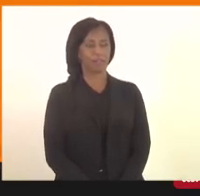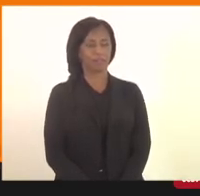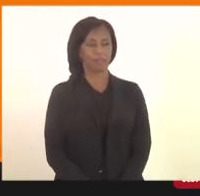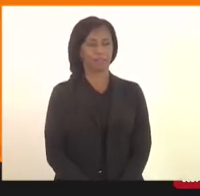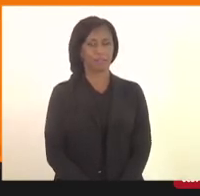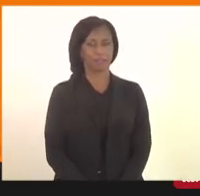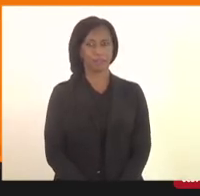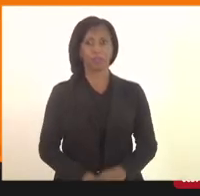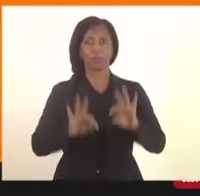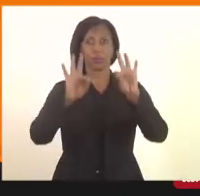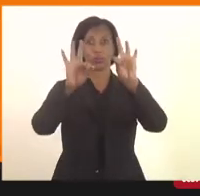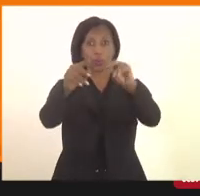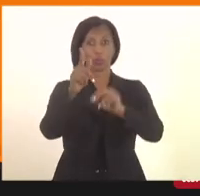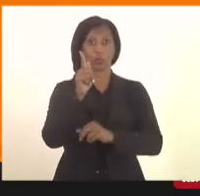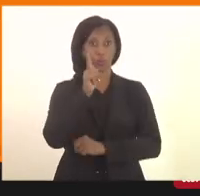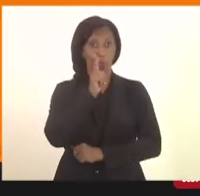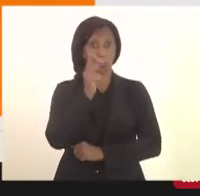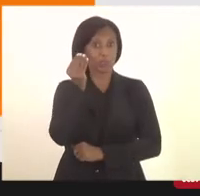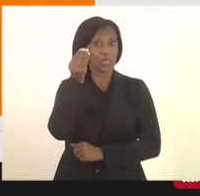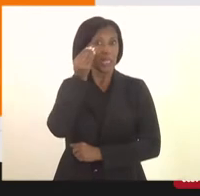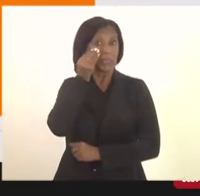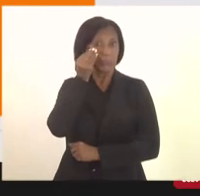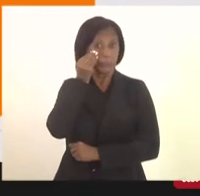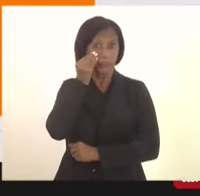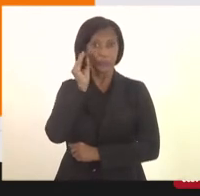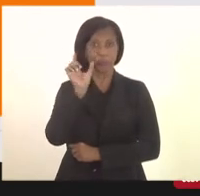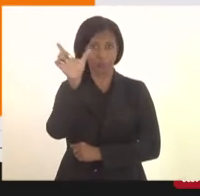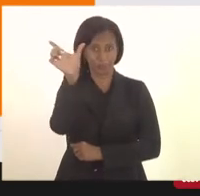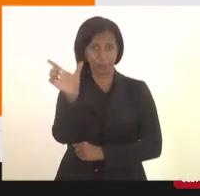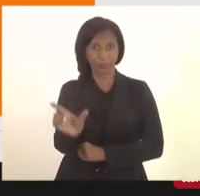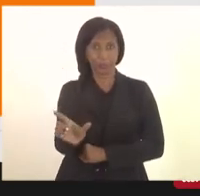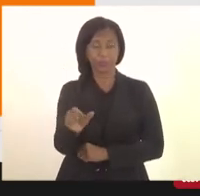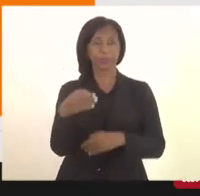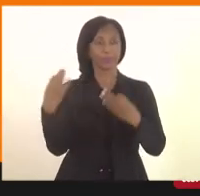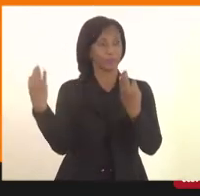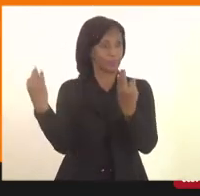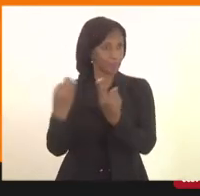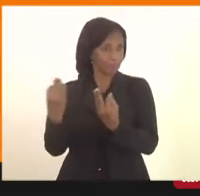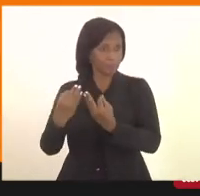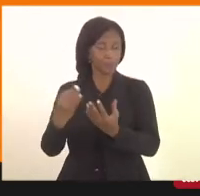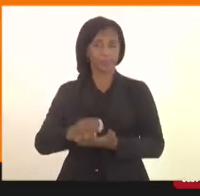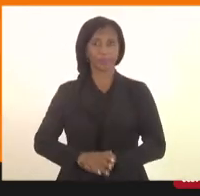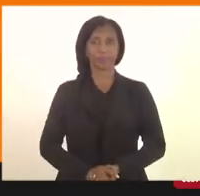Todos conseguem vê-la? Perfeitamente. Só um minuto.